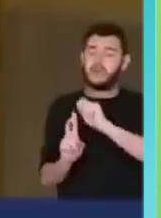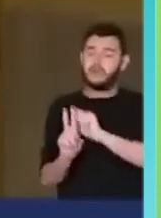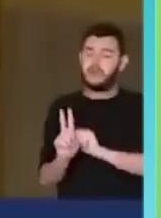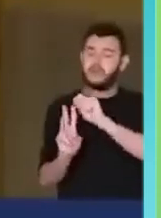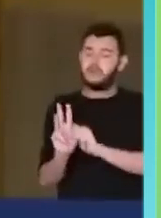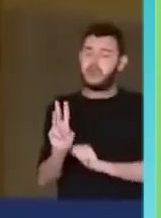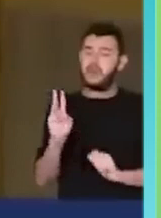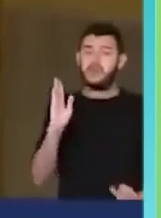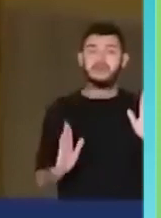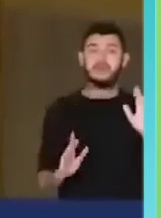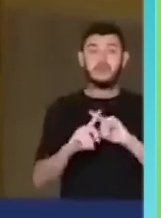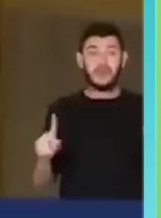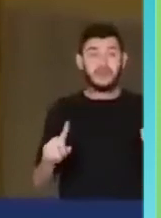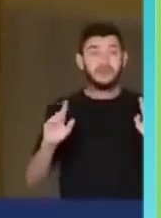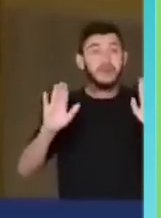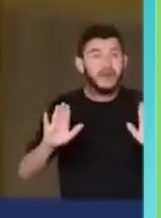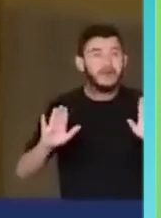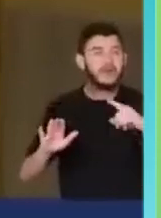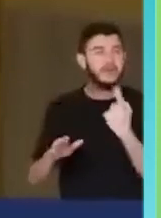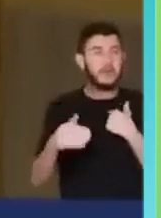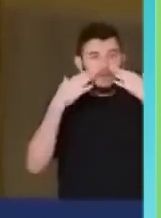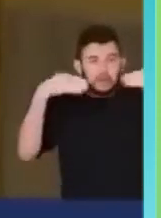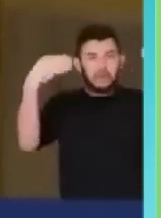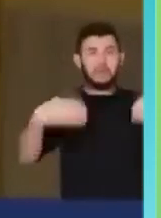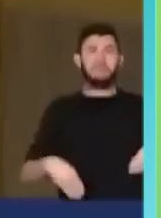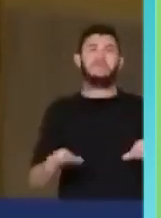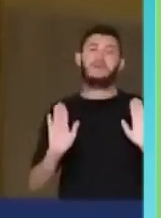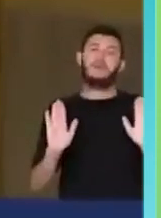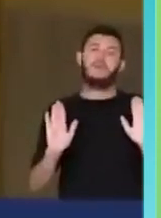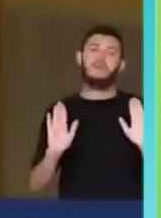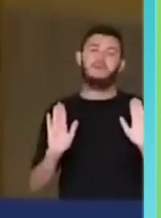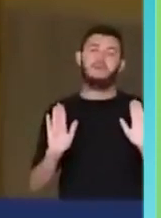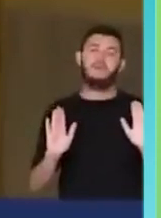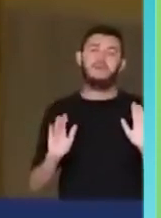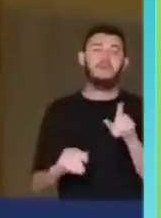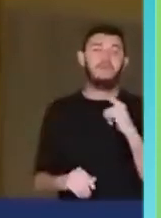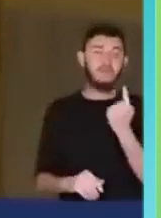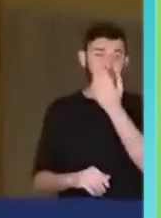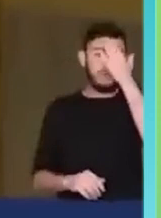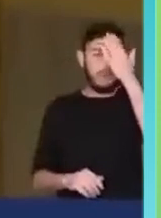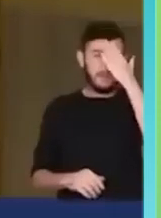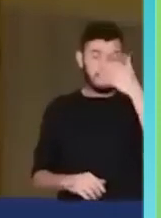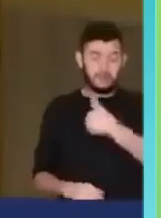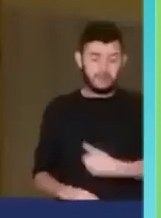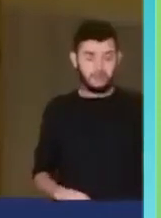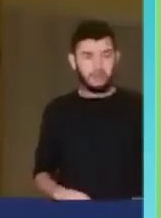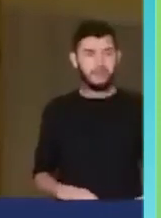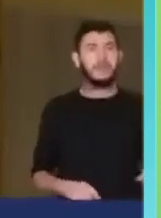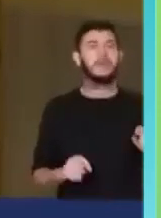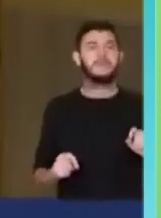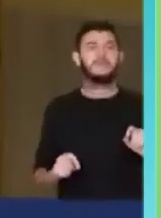barriga mas nós não vamos desistir Nós Vamos citar aqui a verdade é que a base do governo